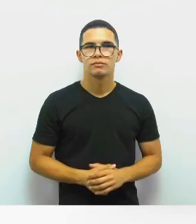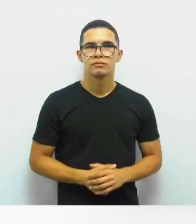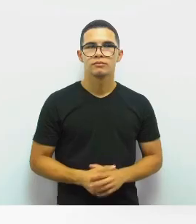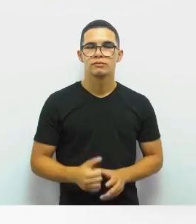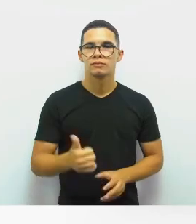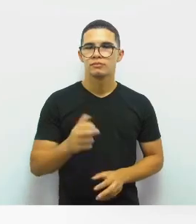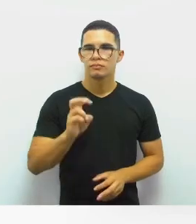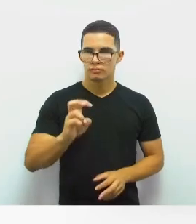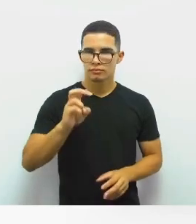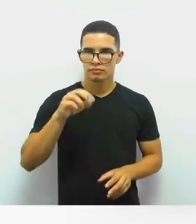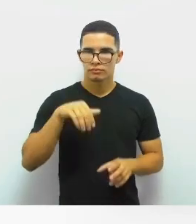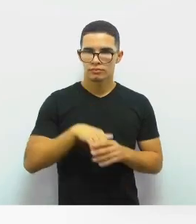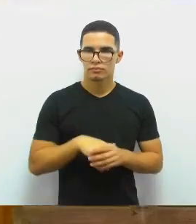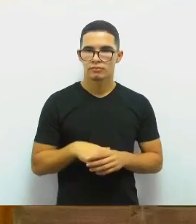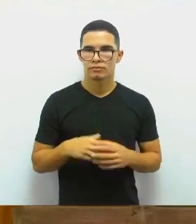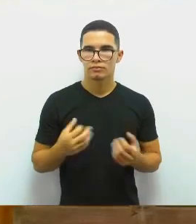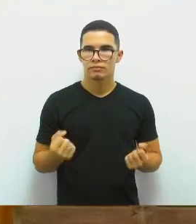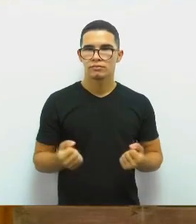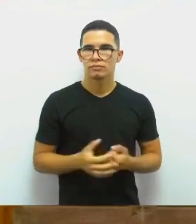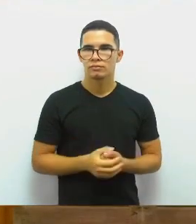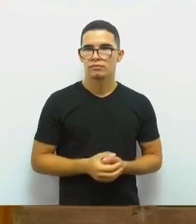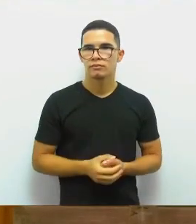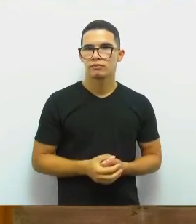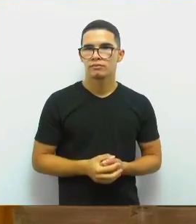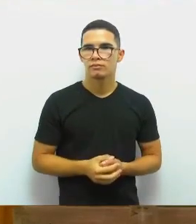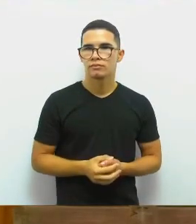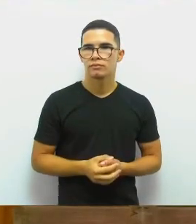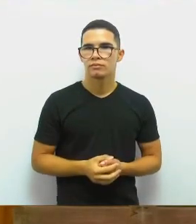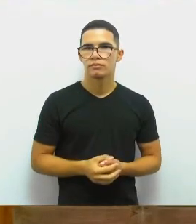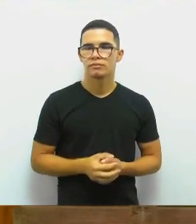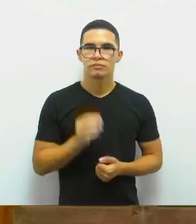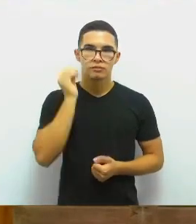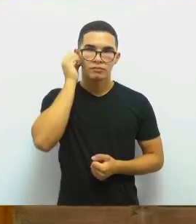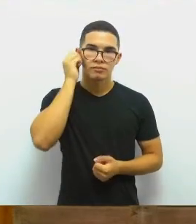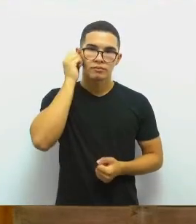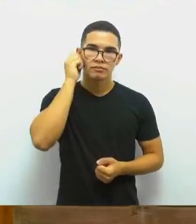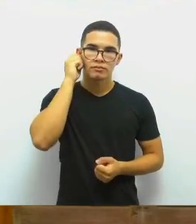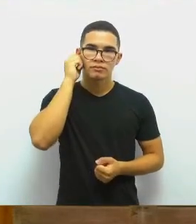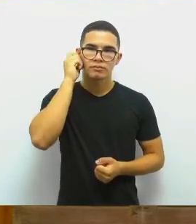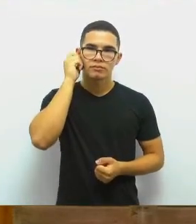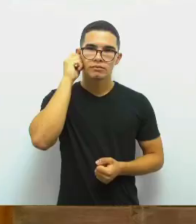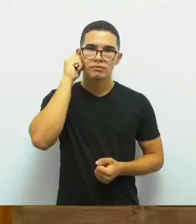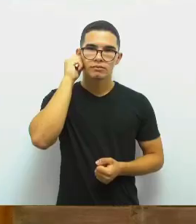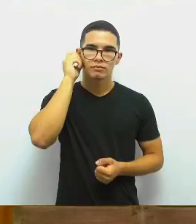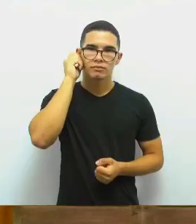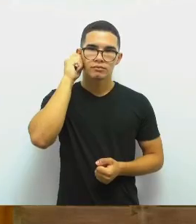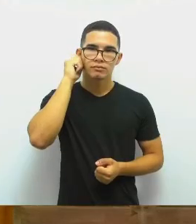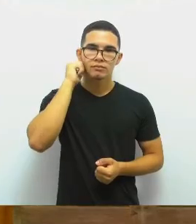Aprovada por 5 votos. Vereadora Gabriela Carneiro, Vossa Excelência vai assumir a presidência.